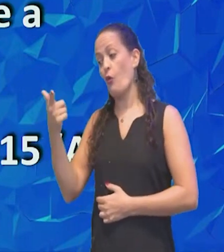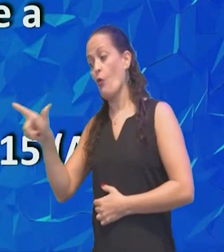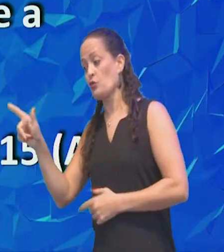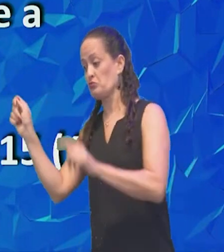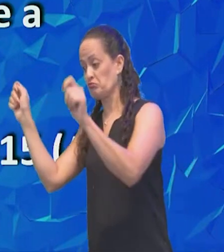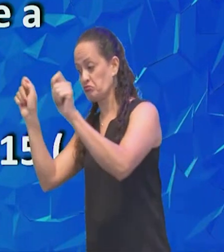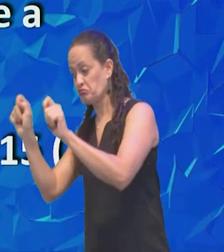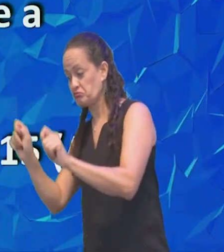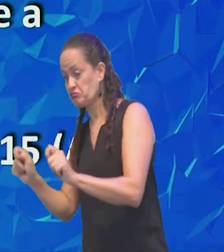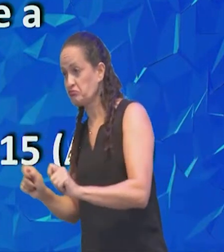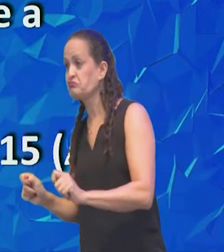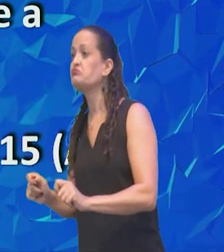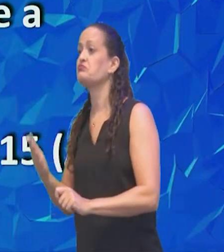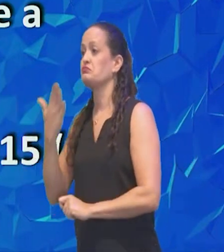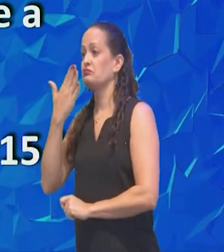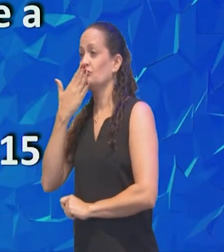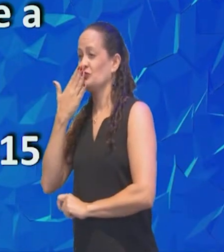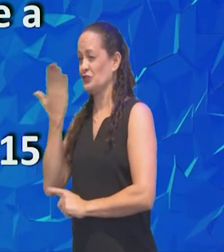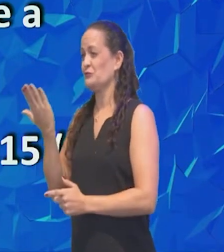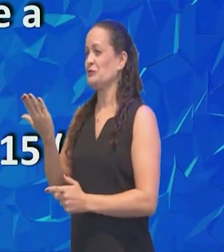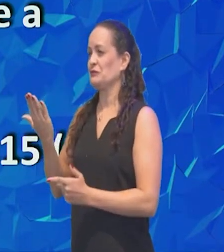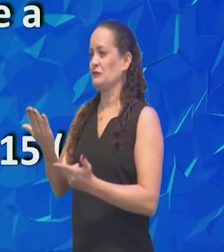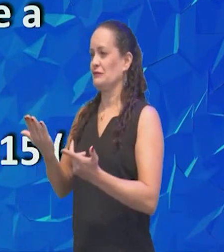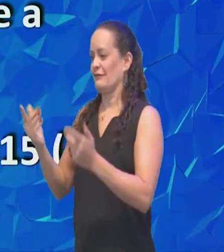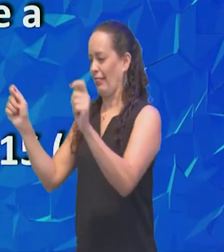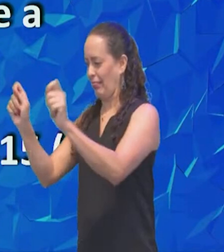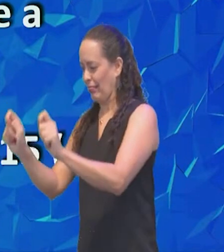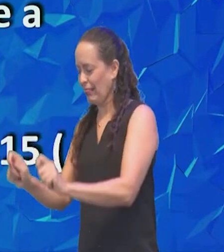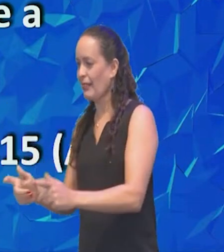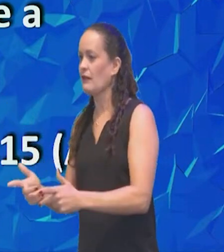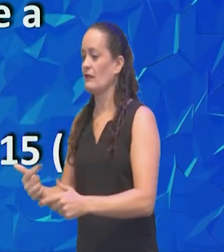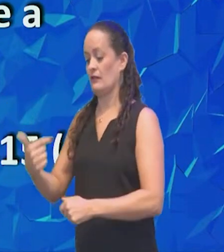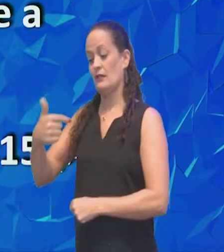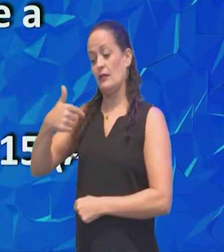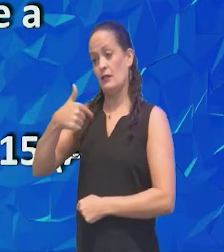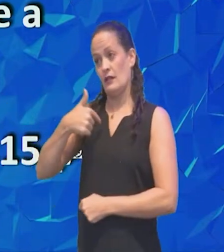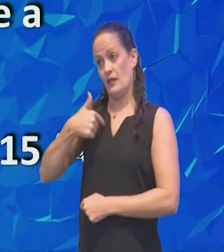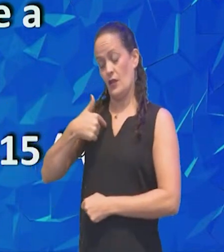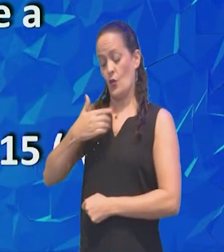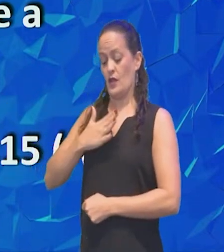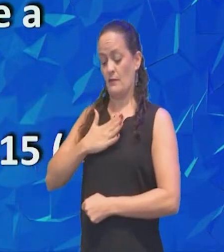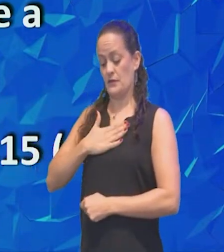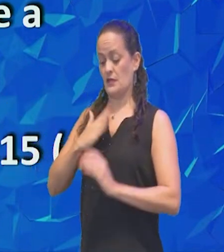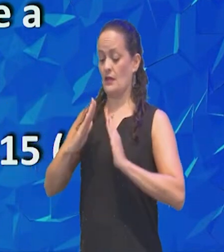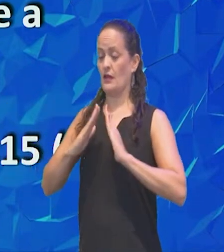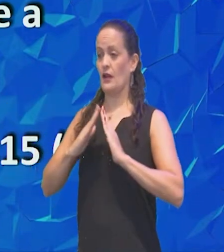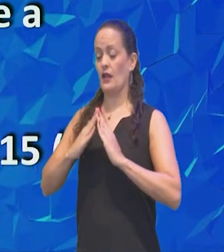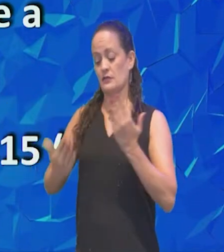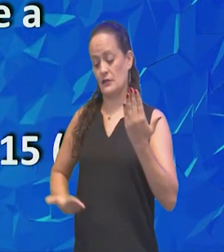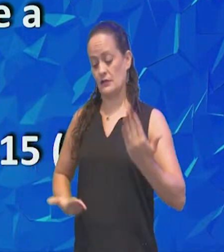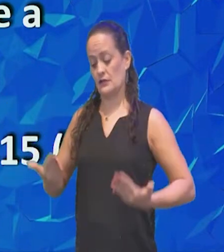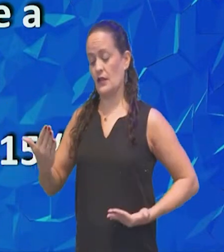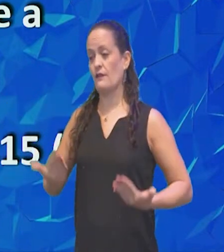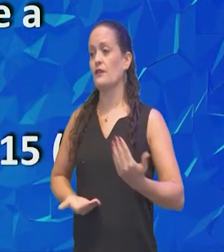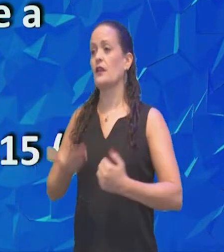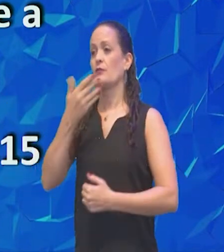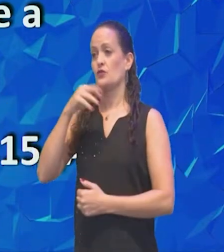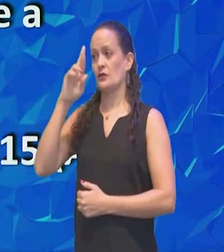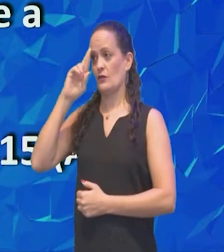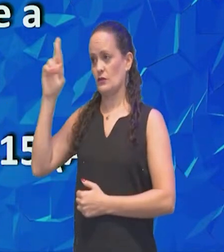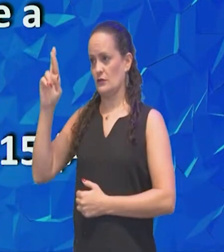dos amorreus em cuja terra habitais, eu e a minha casa serviremos ao